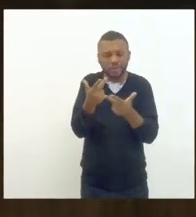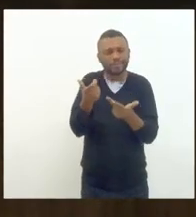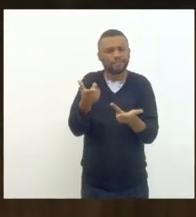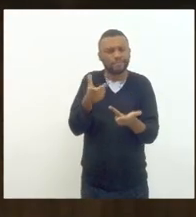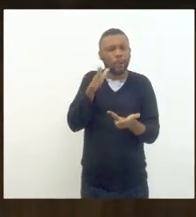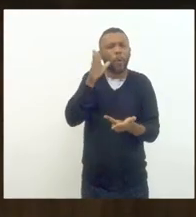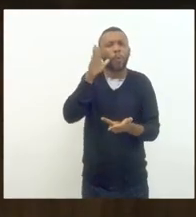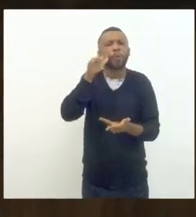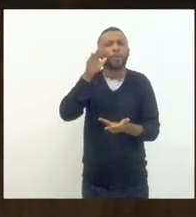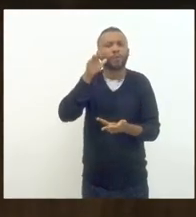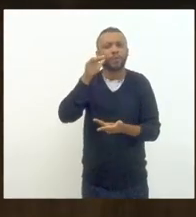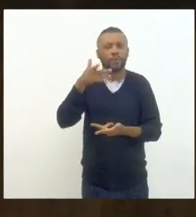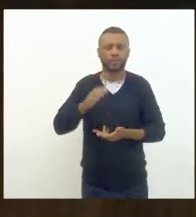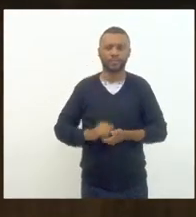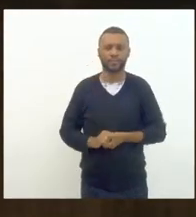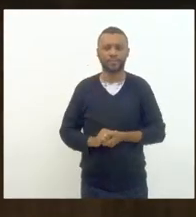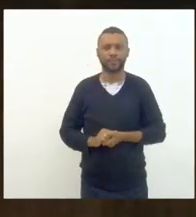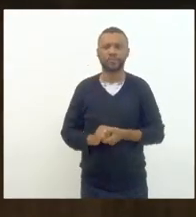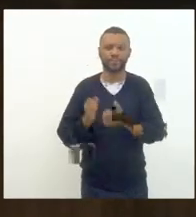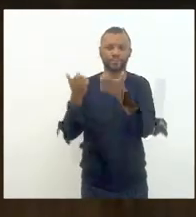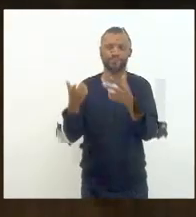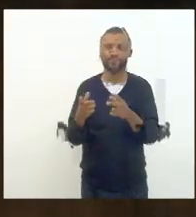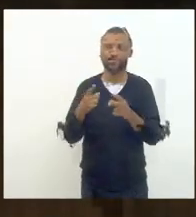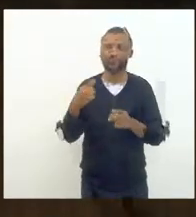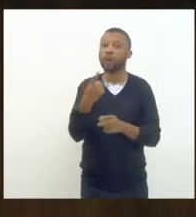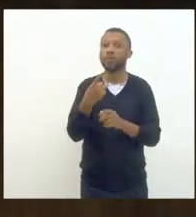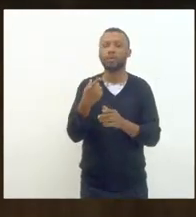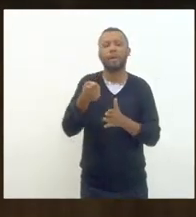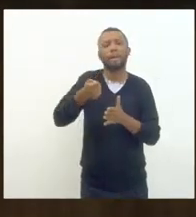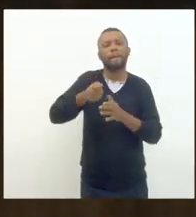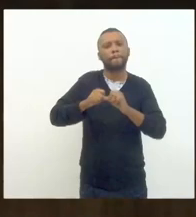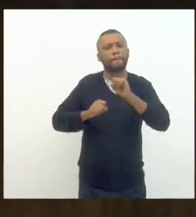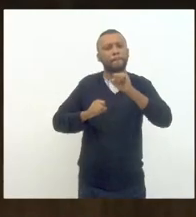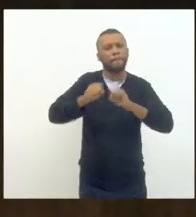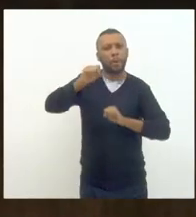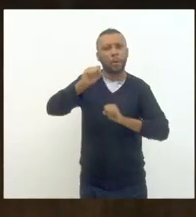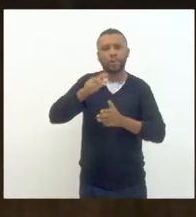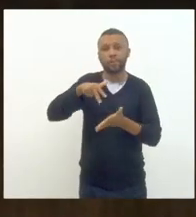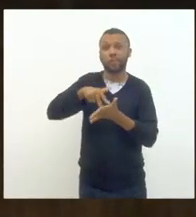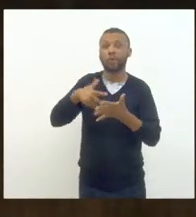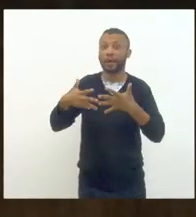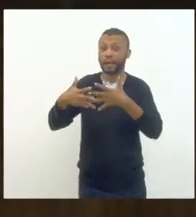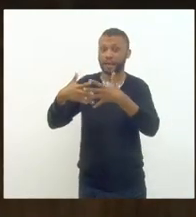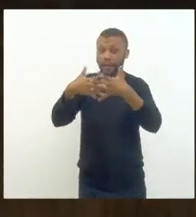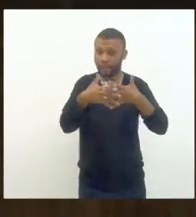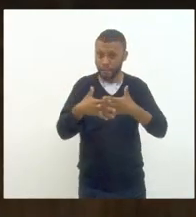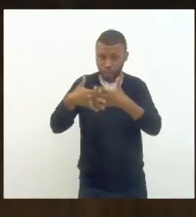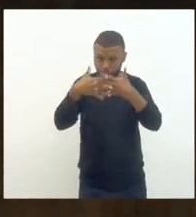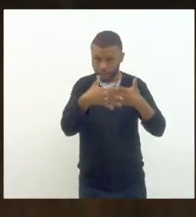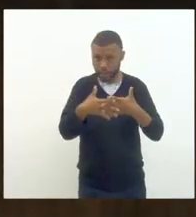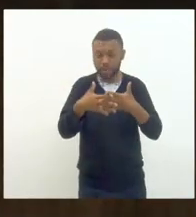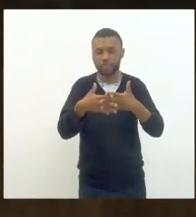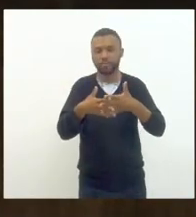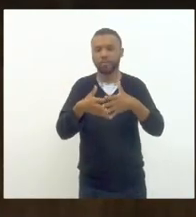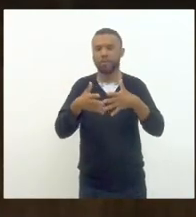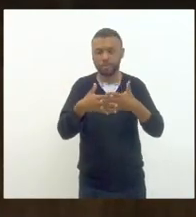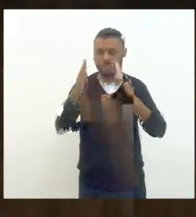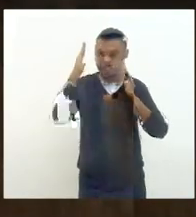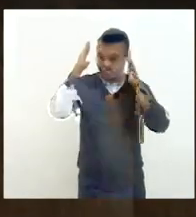curioso que diz respeito aos nossos guerreiros, irmãos, caminhoneiros e carreteiros do estado do Rio e desse